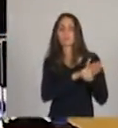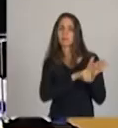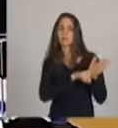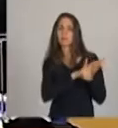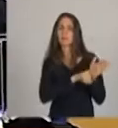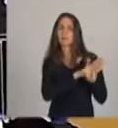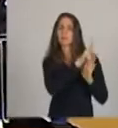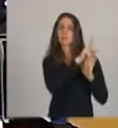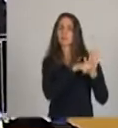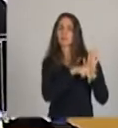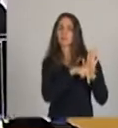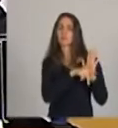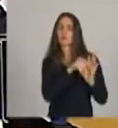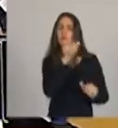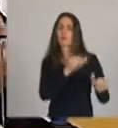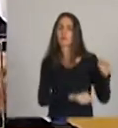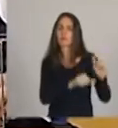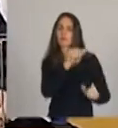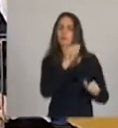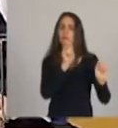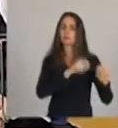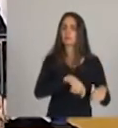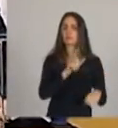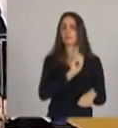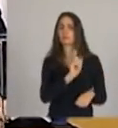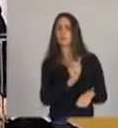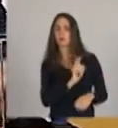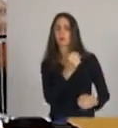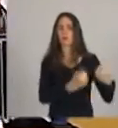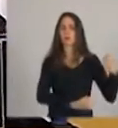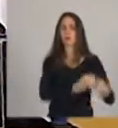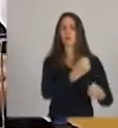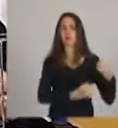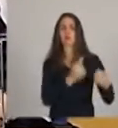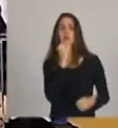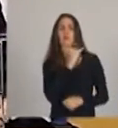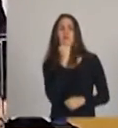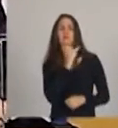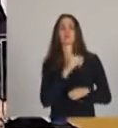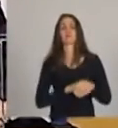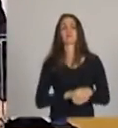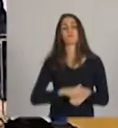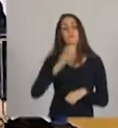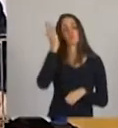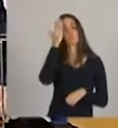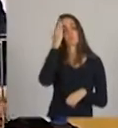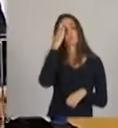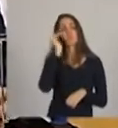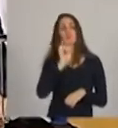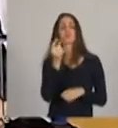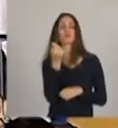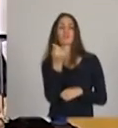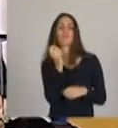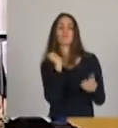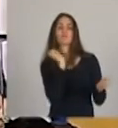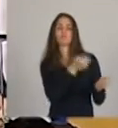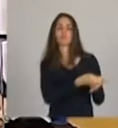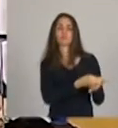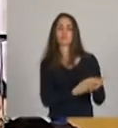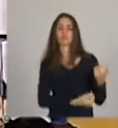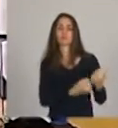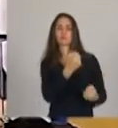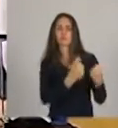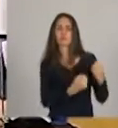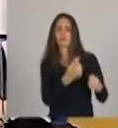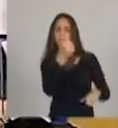um projeto para analisar a viabilidade desse tipo de veículo. Acredito sim que utilizar um valor tão alto para análise